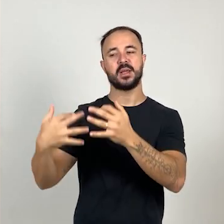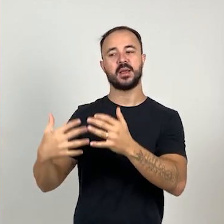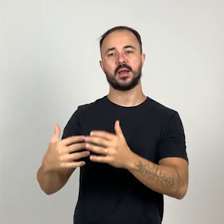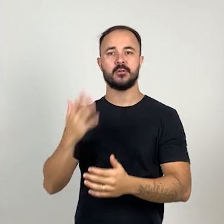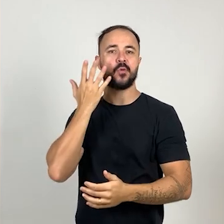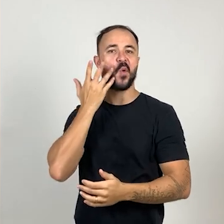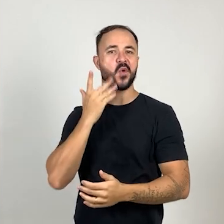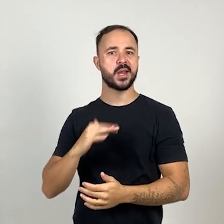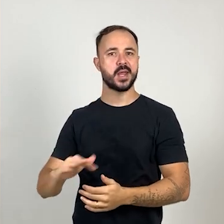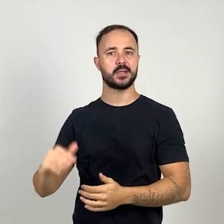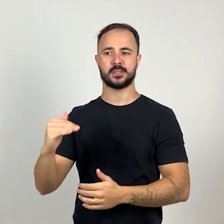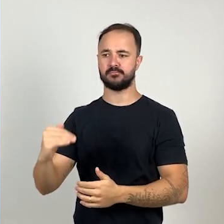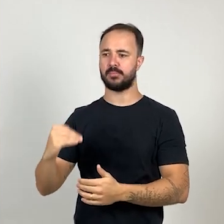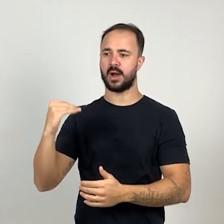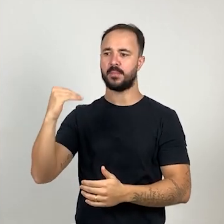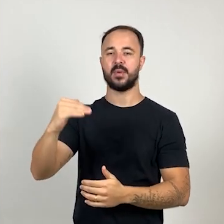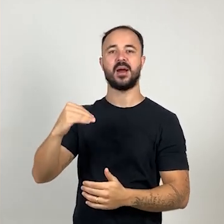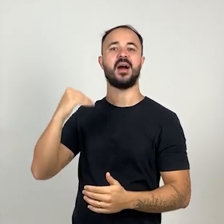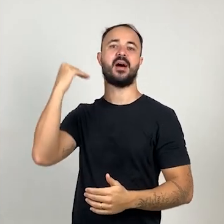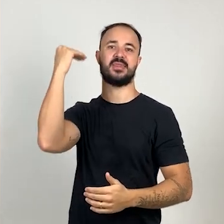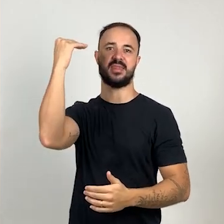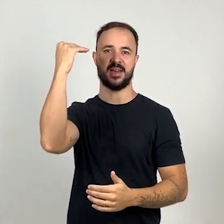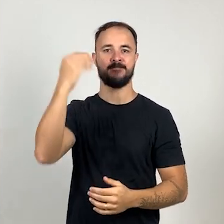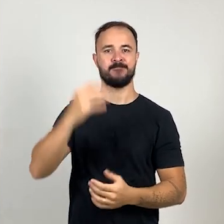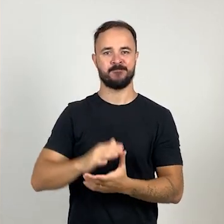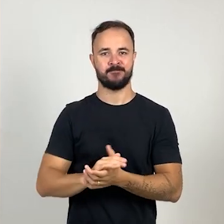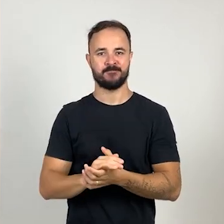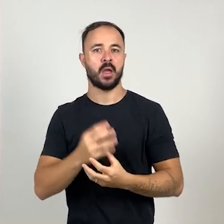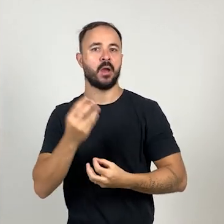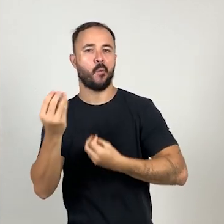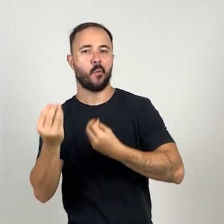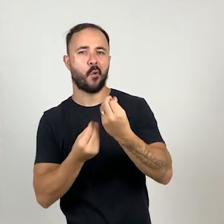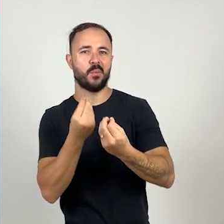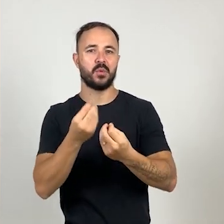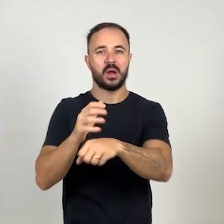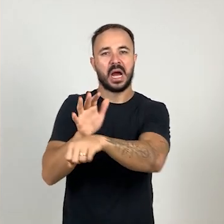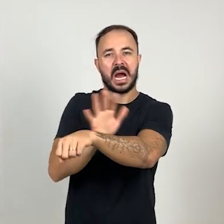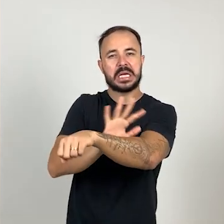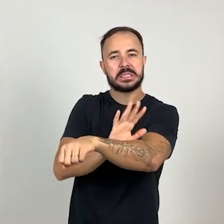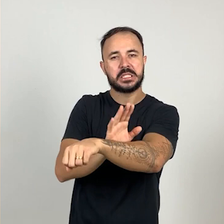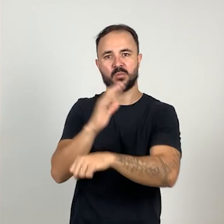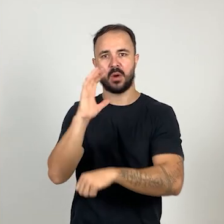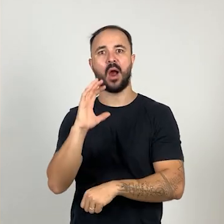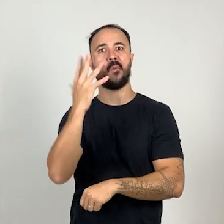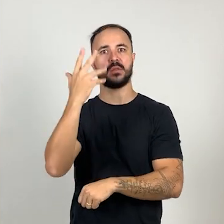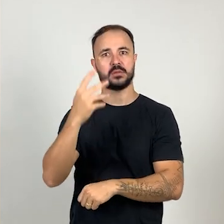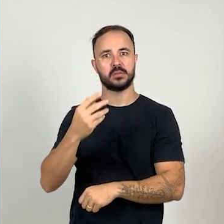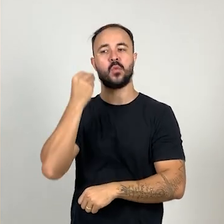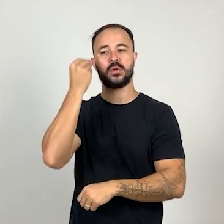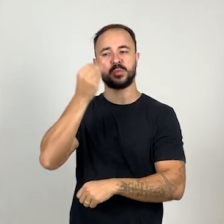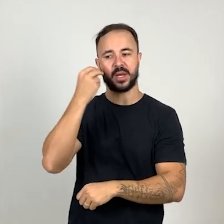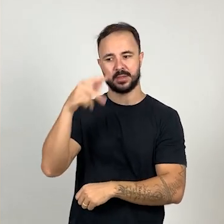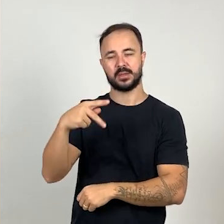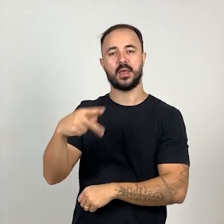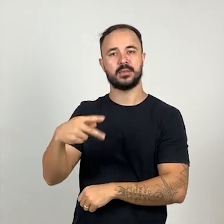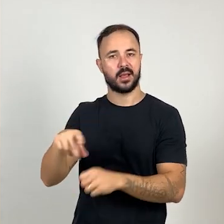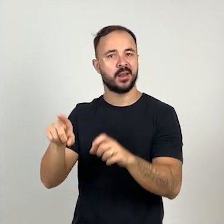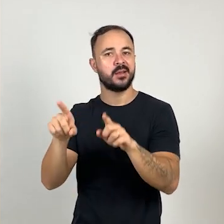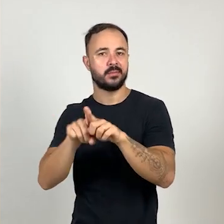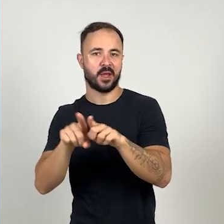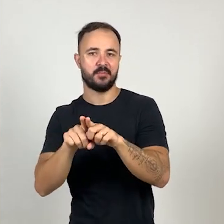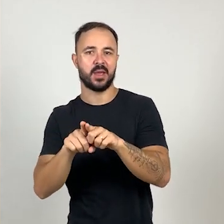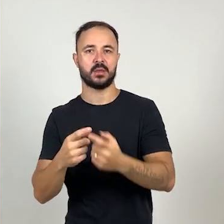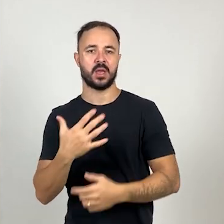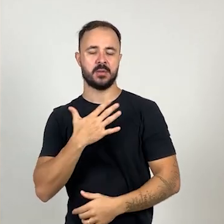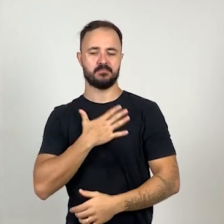adulta. Ela aborda questões como o impacto do racismo na construção da autoimagem e na formação de identidade,